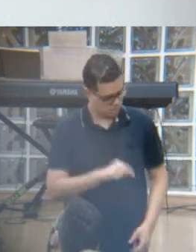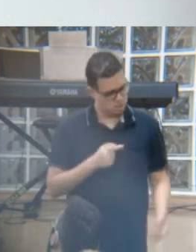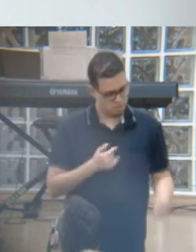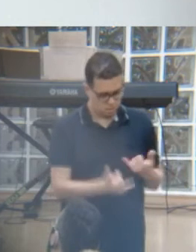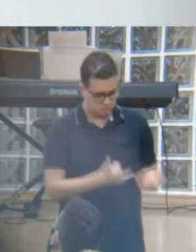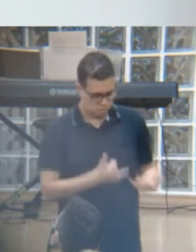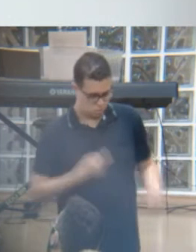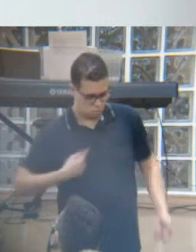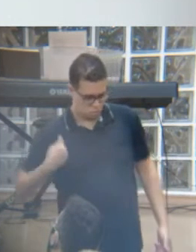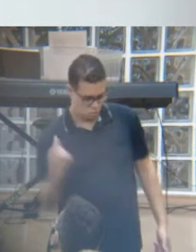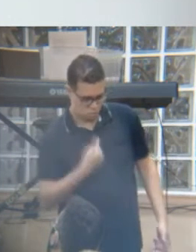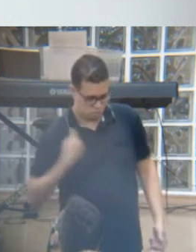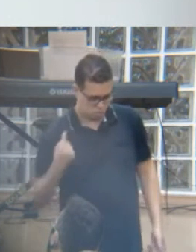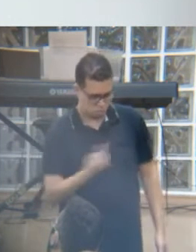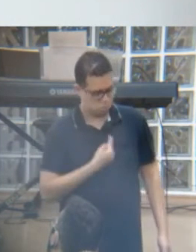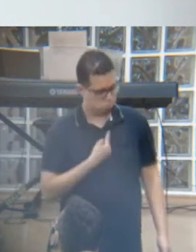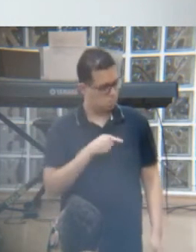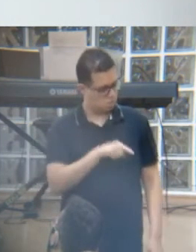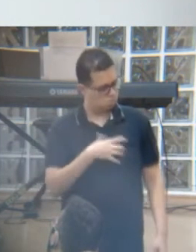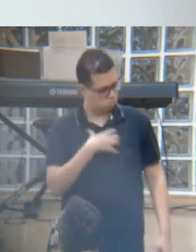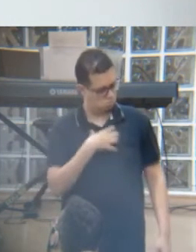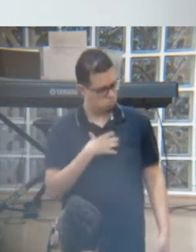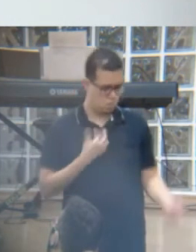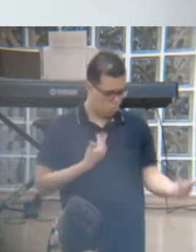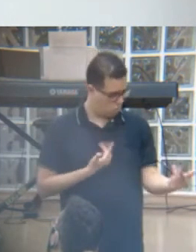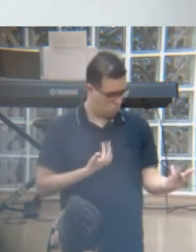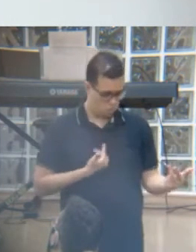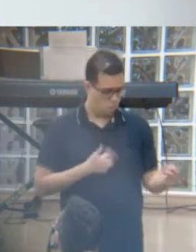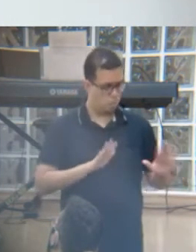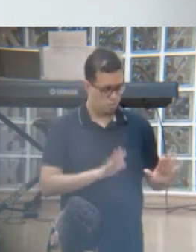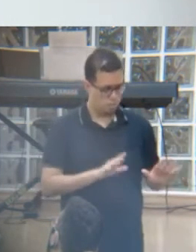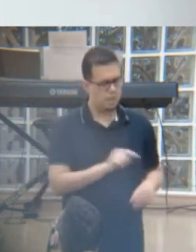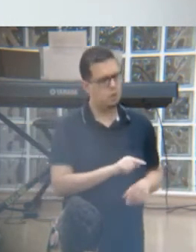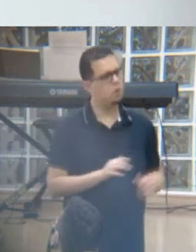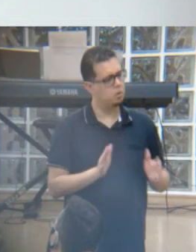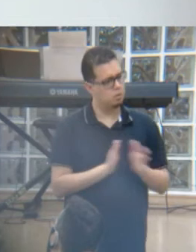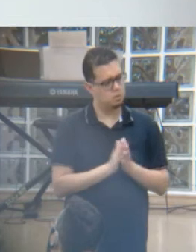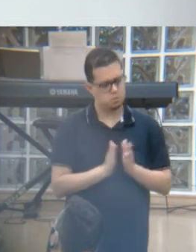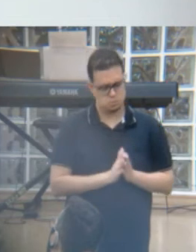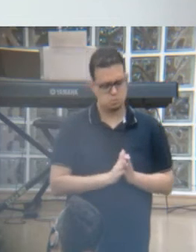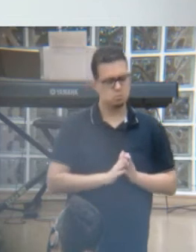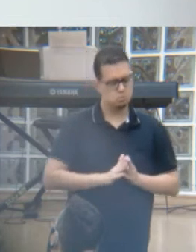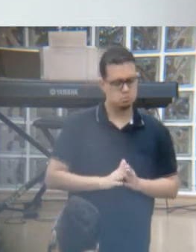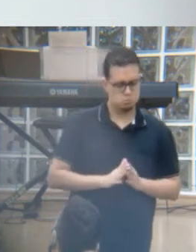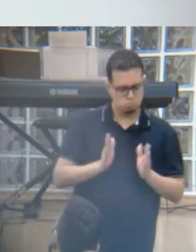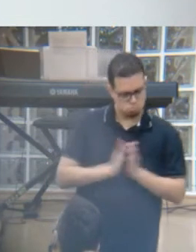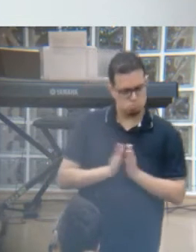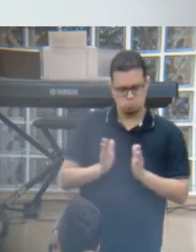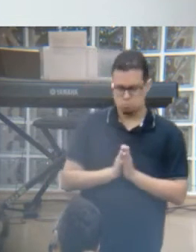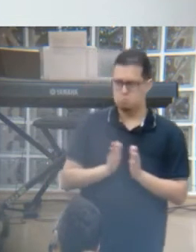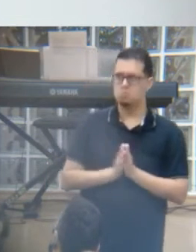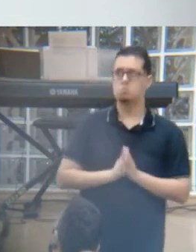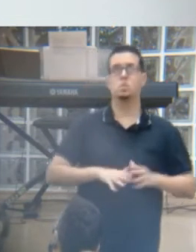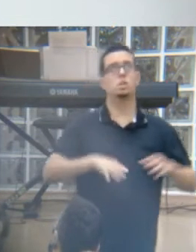aos mesmos sentimentos, e orou com instância para que não chovesse sobre a terra. E por 3 anos